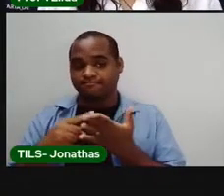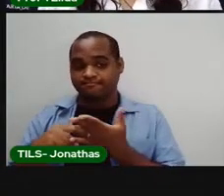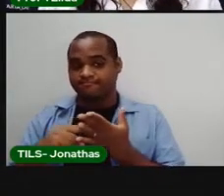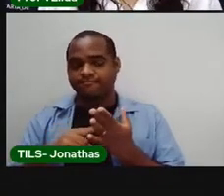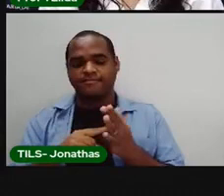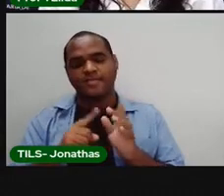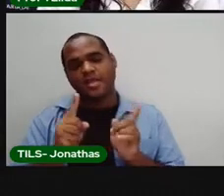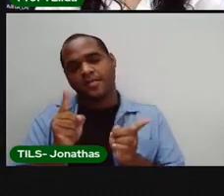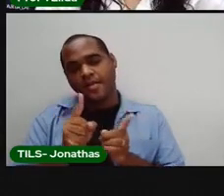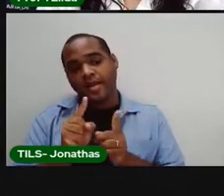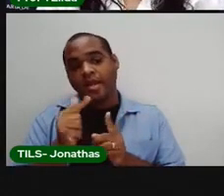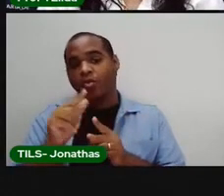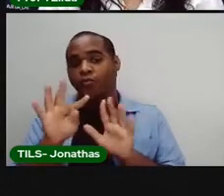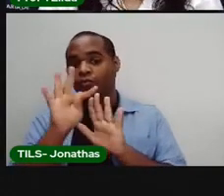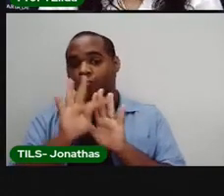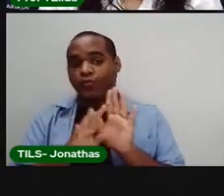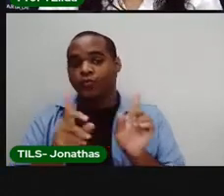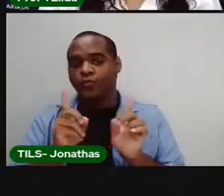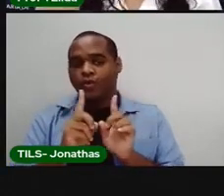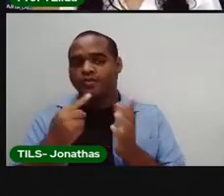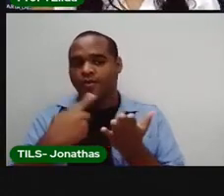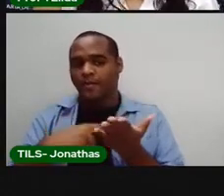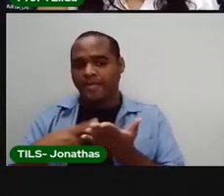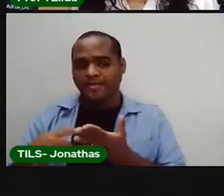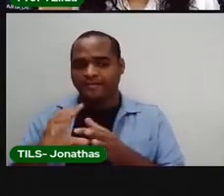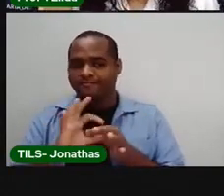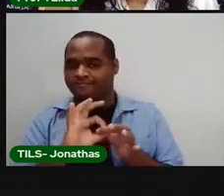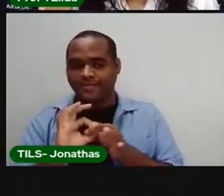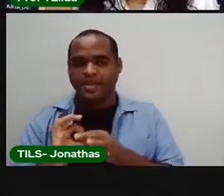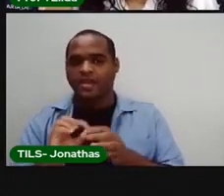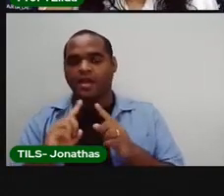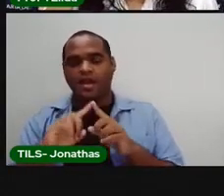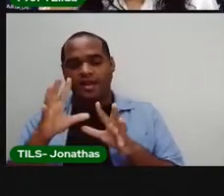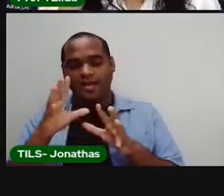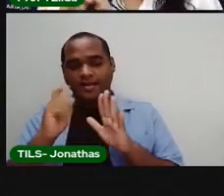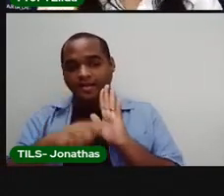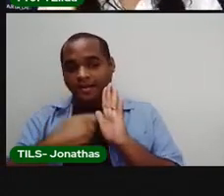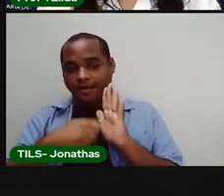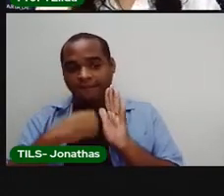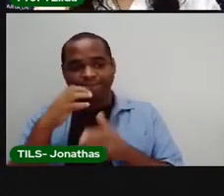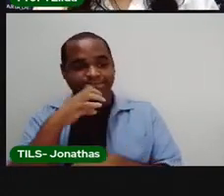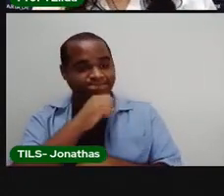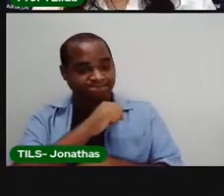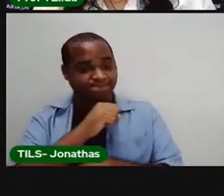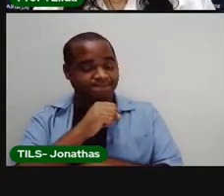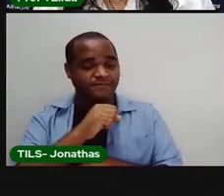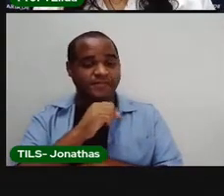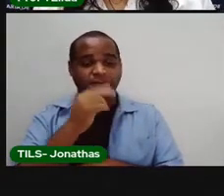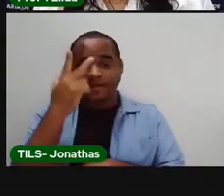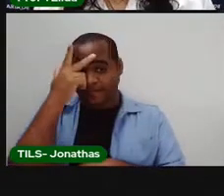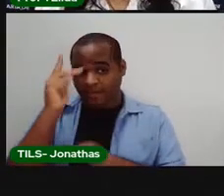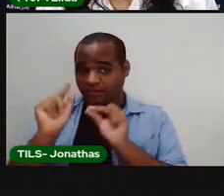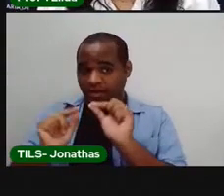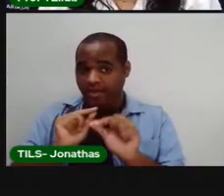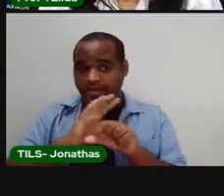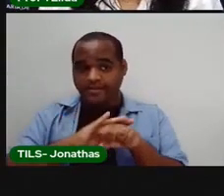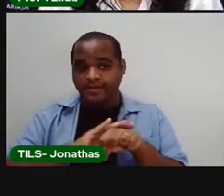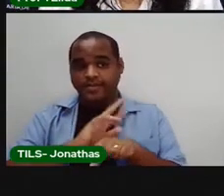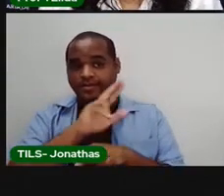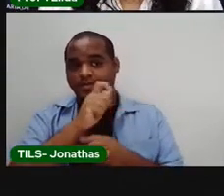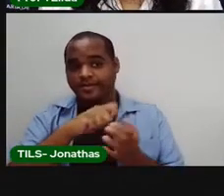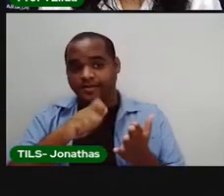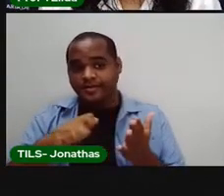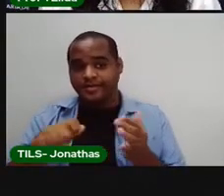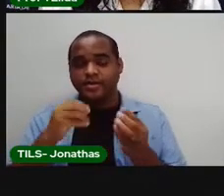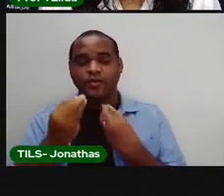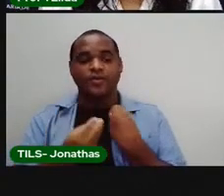pequena, um texto curto, cheia de rima, a gente grava bem rápido, ninguém sabe quem escreveu, nem